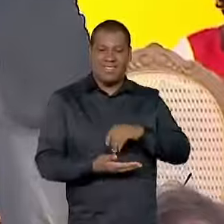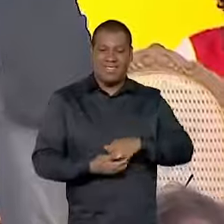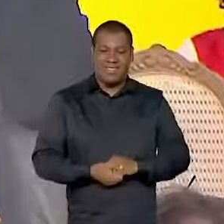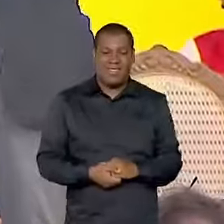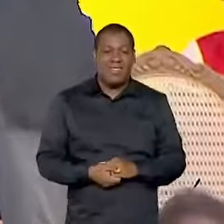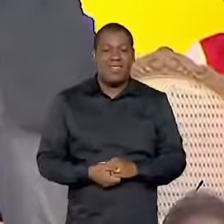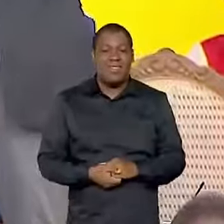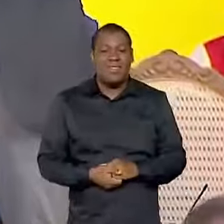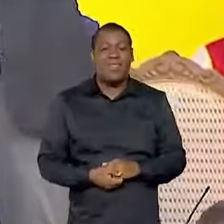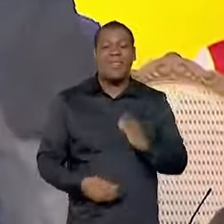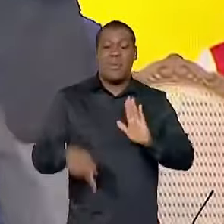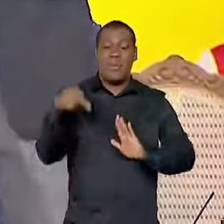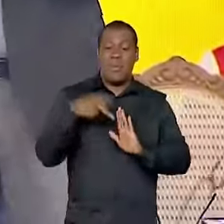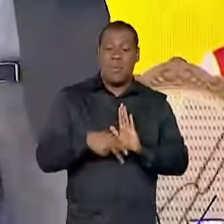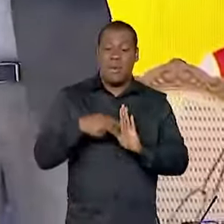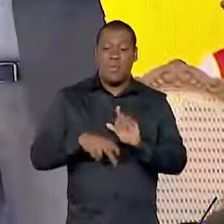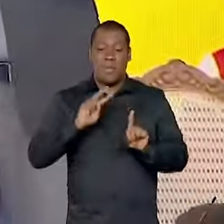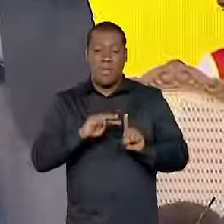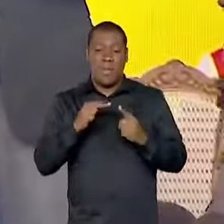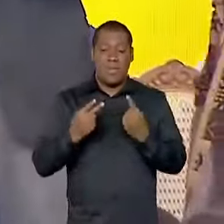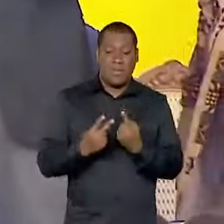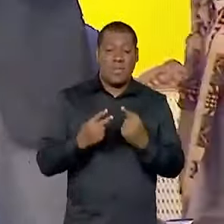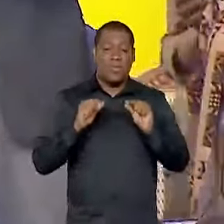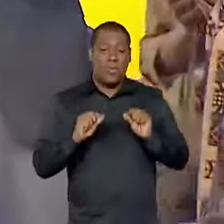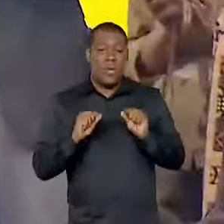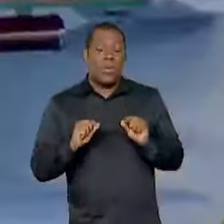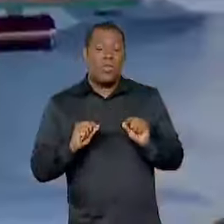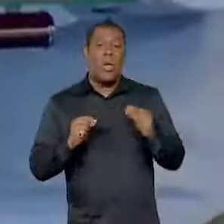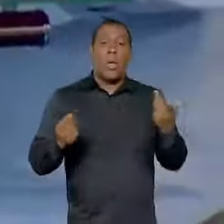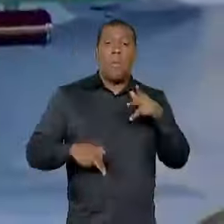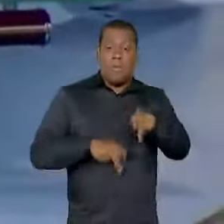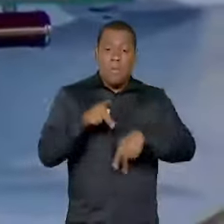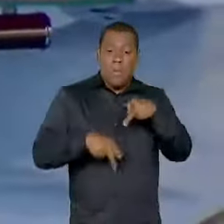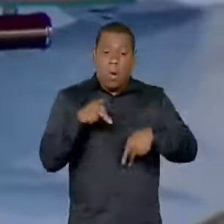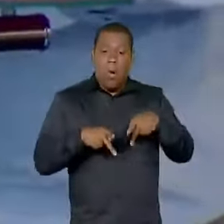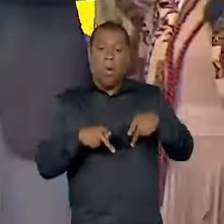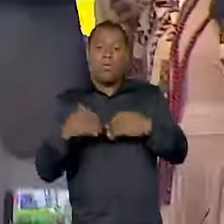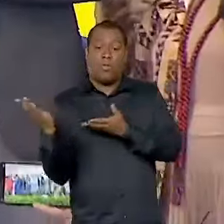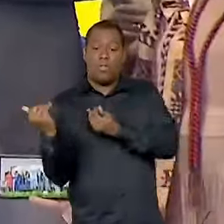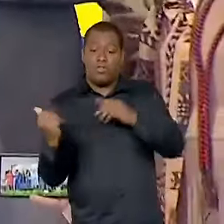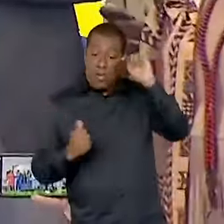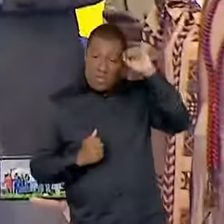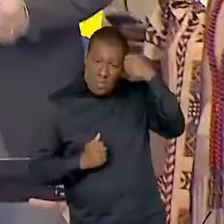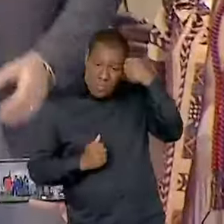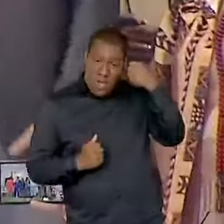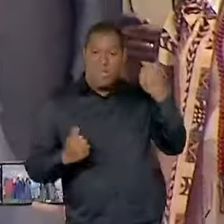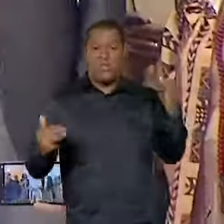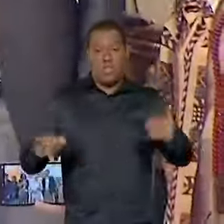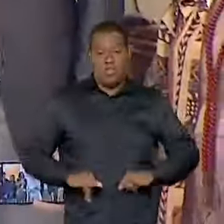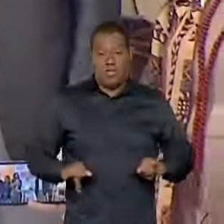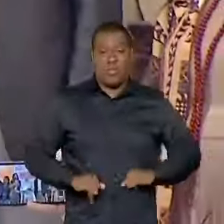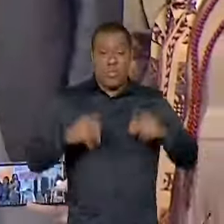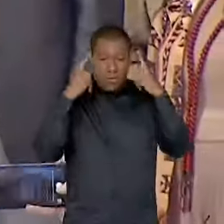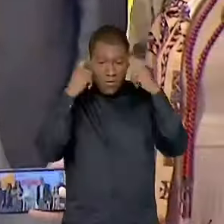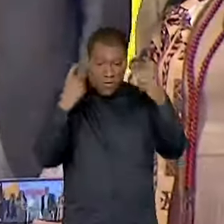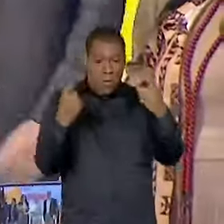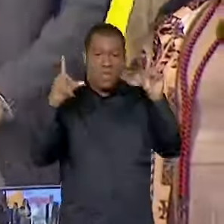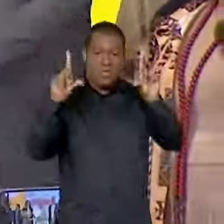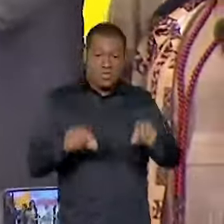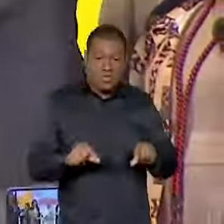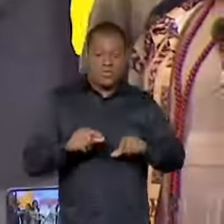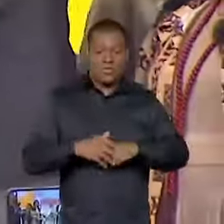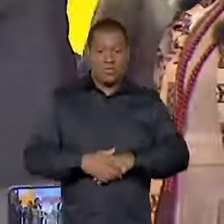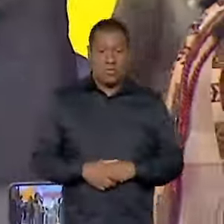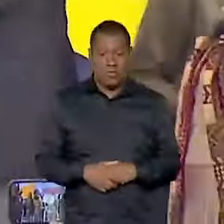O plano visa a redução da violência letal e das vulnerabilidades sociais que